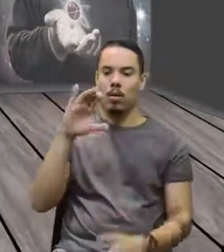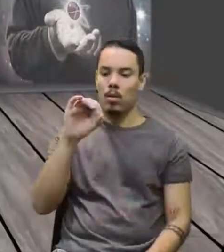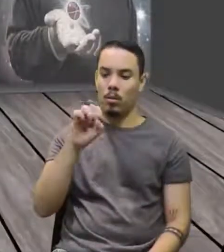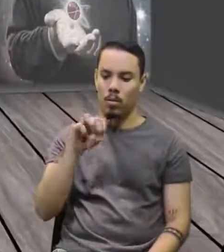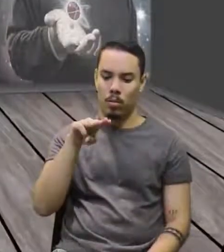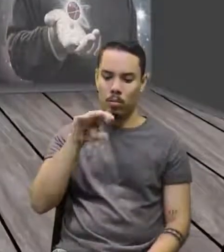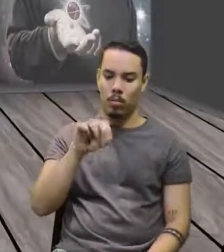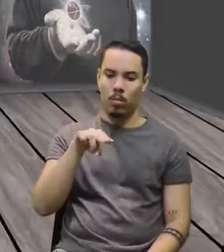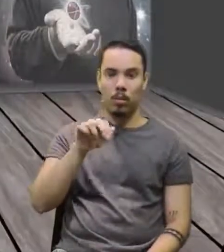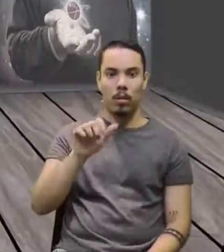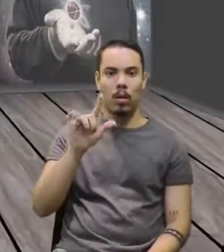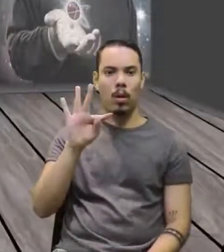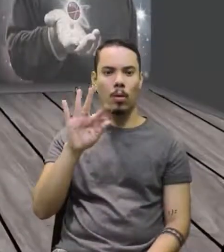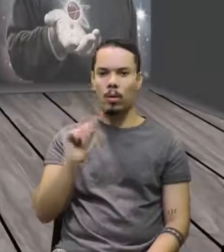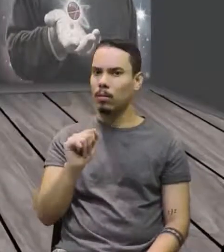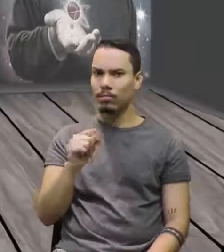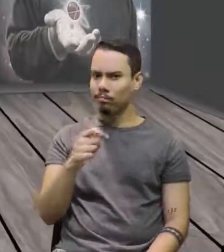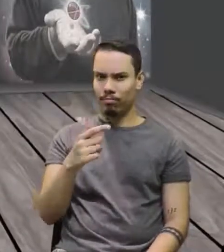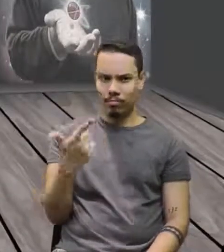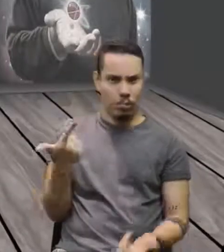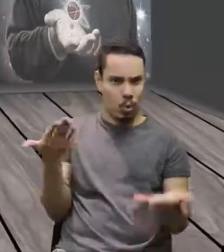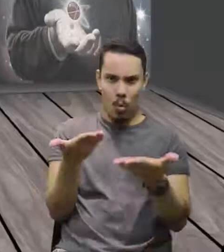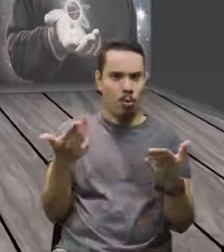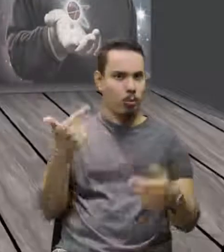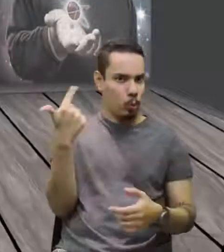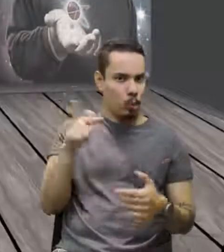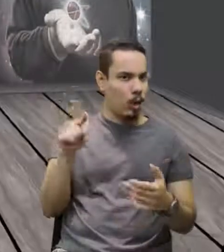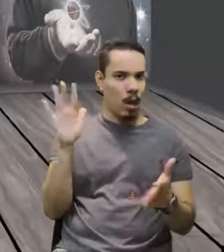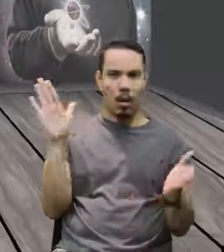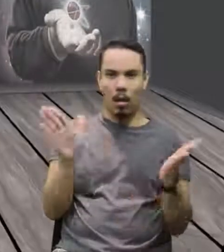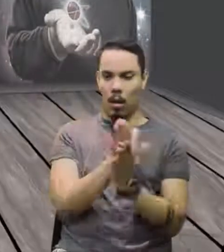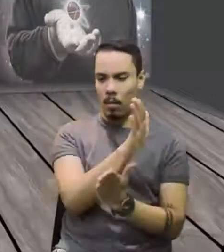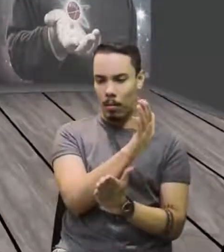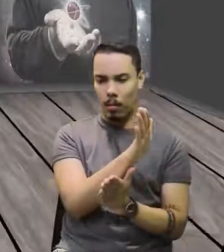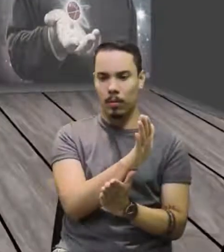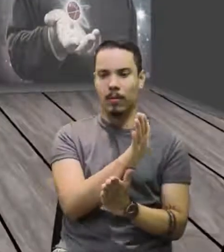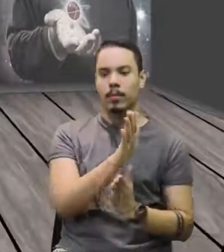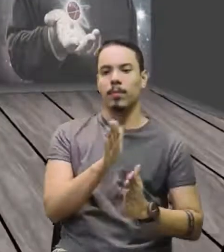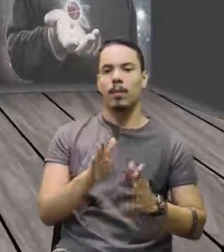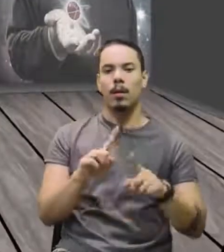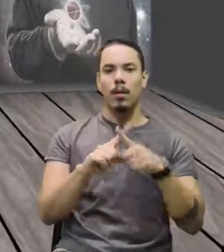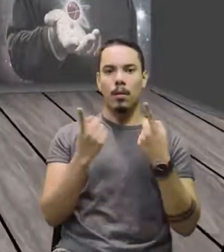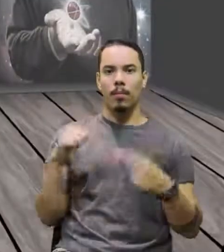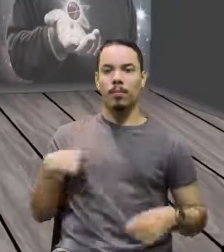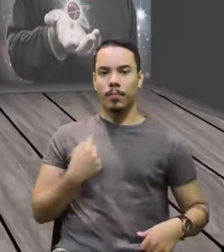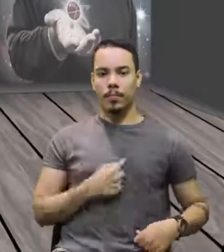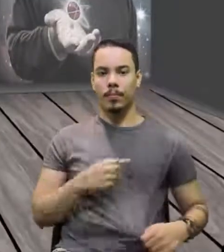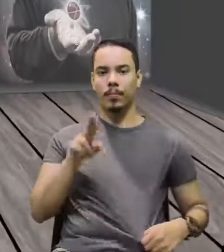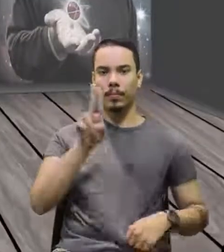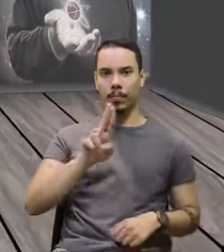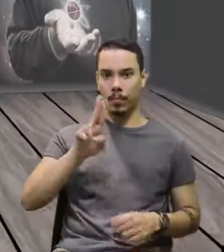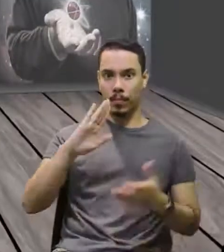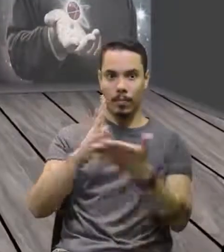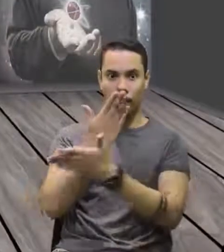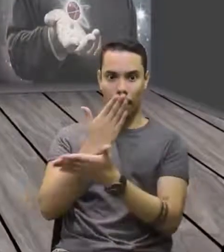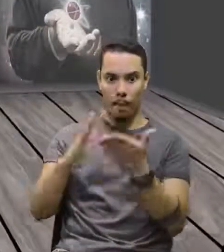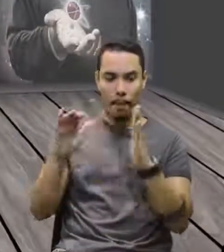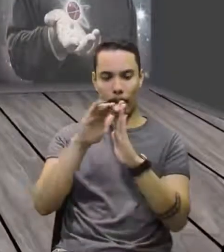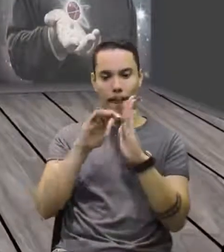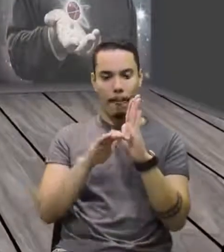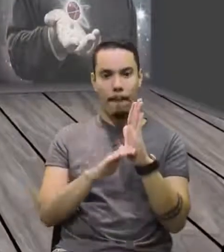estação Mir, nem temos mais essa estação, né? E ele utilizou os capacitores em